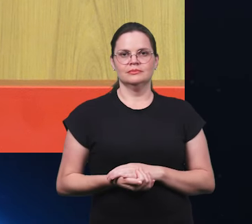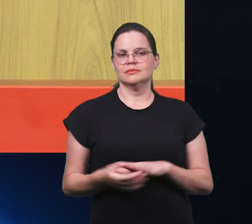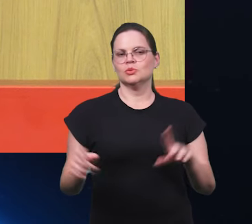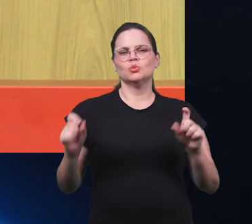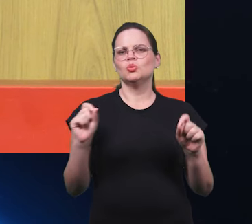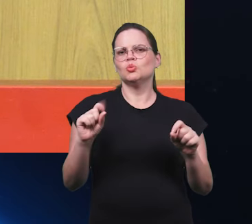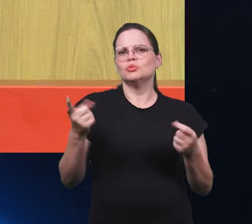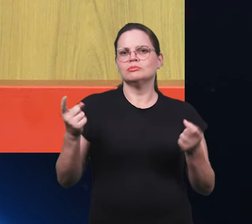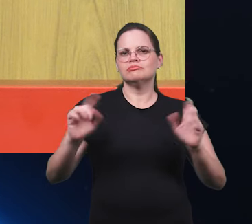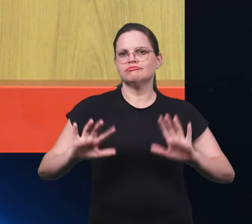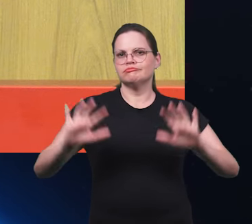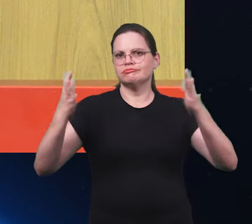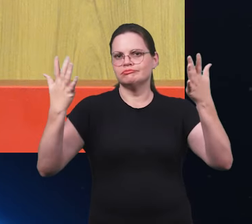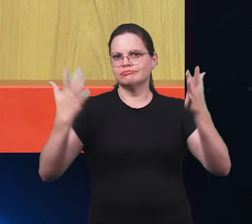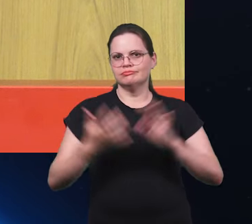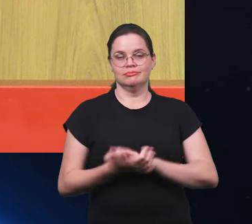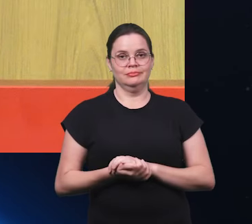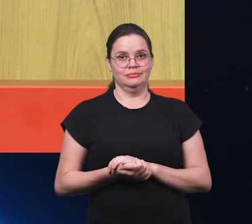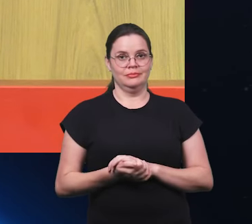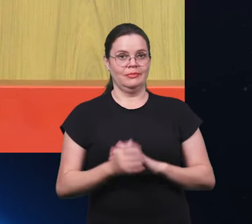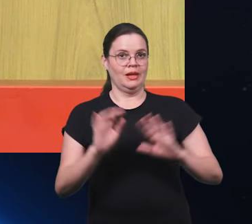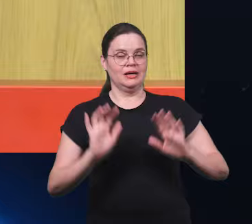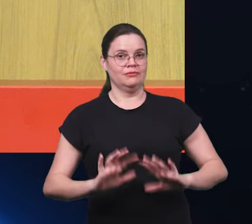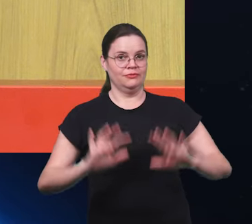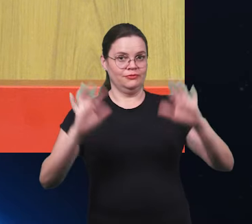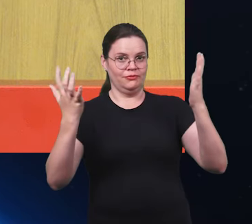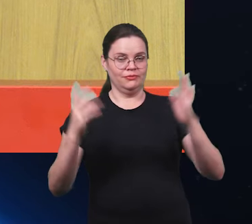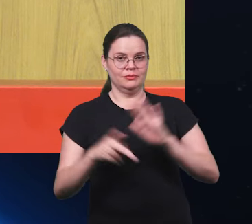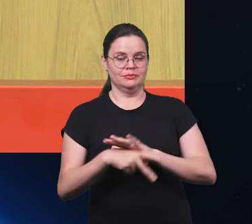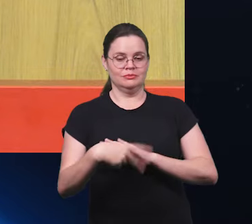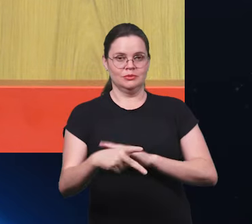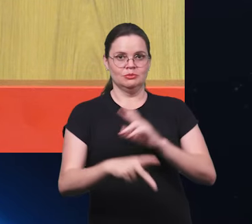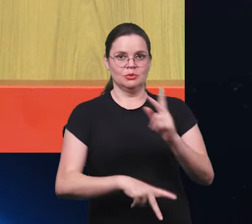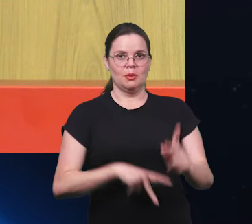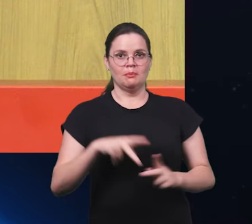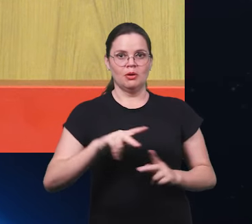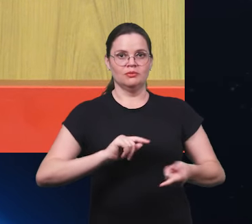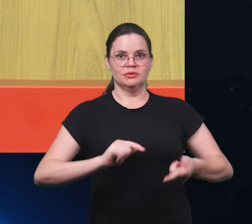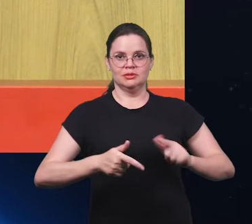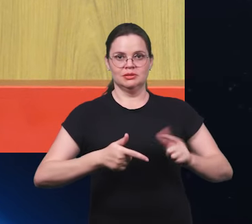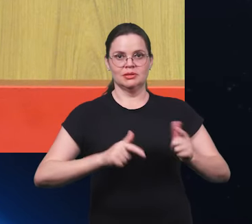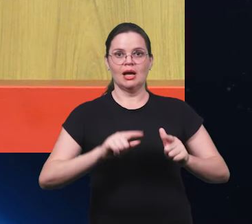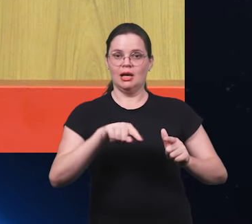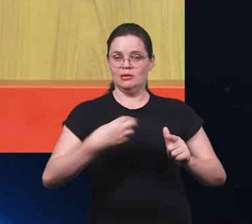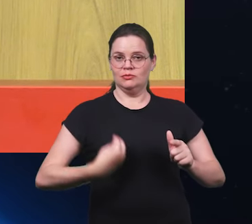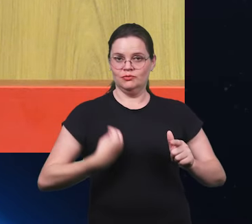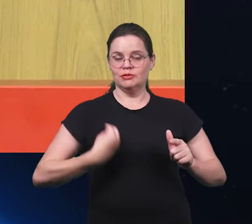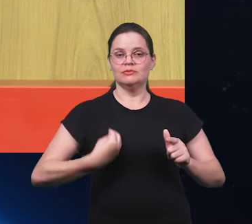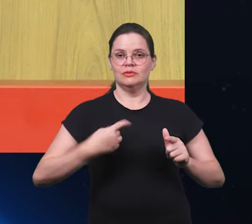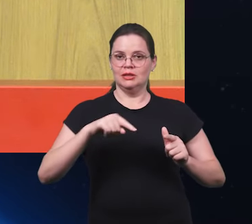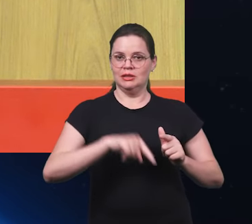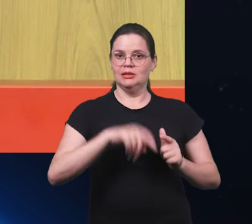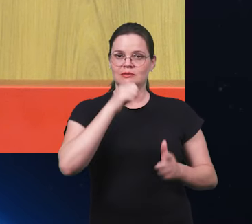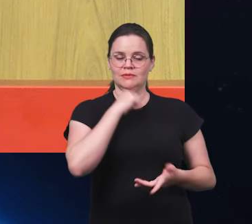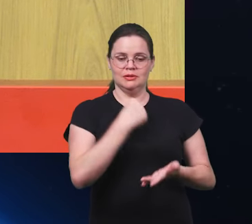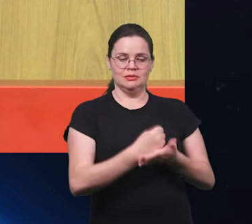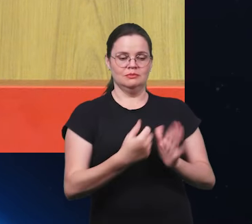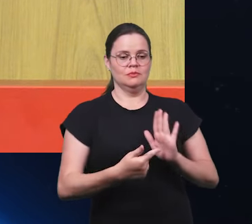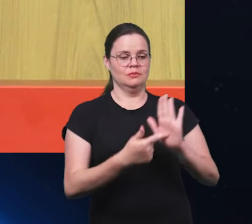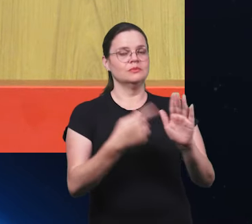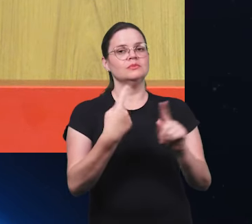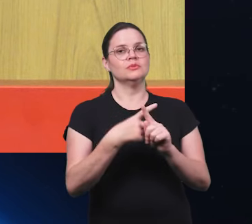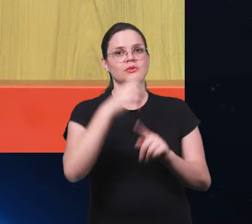são essas? As festas celebradas pelo povo de Israel no Velho Testamento,